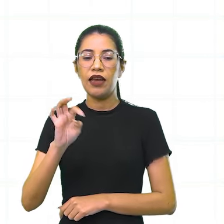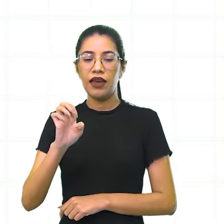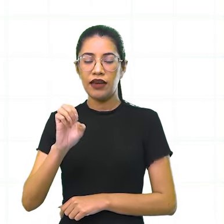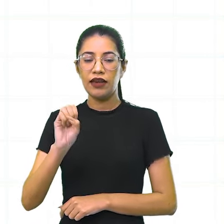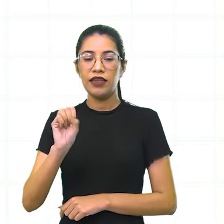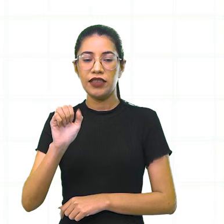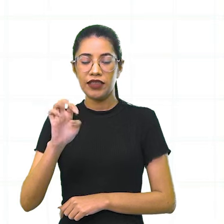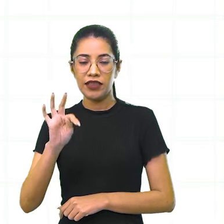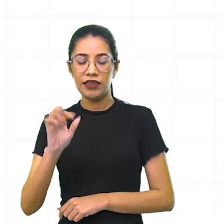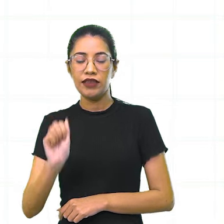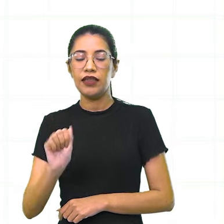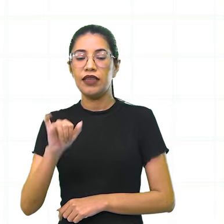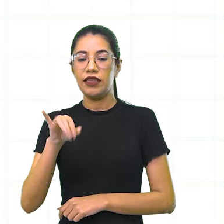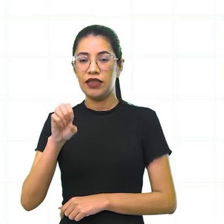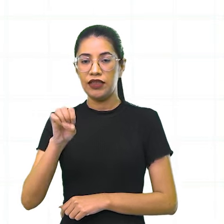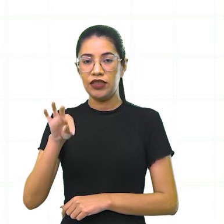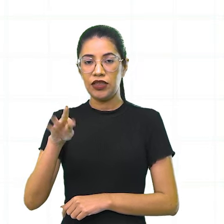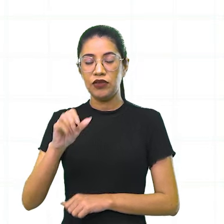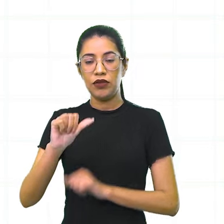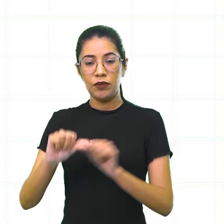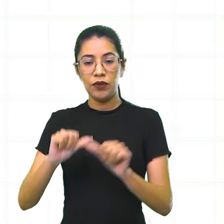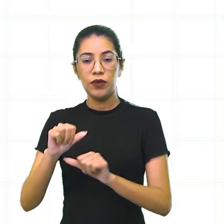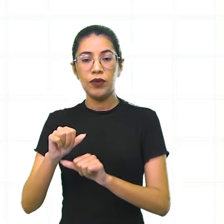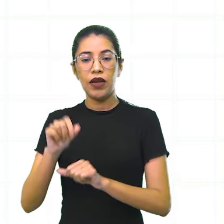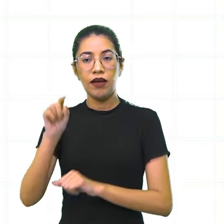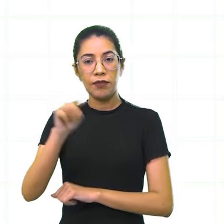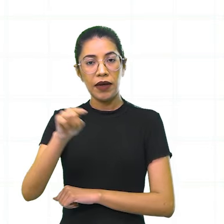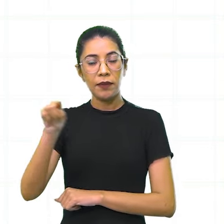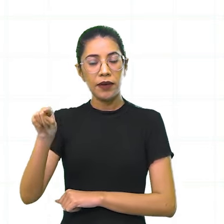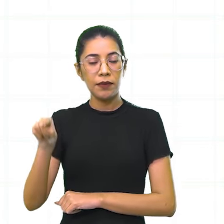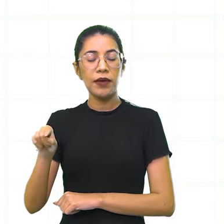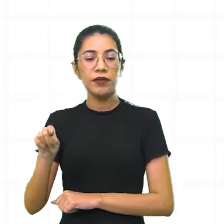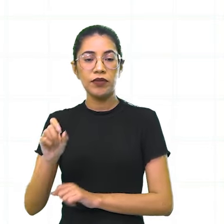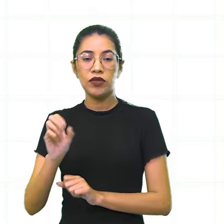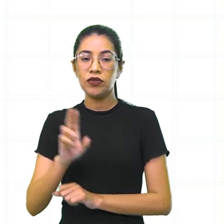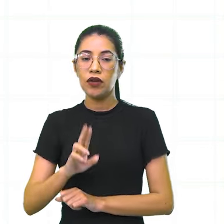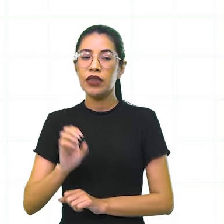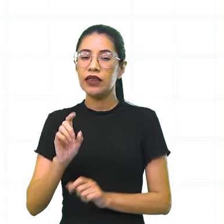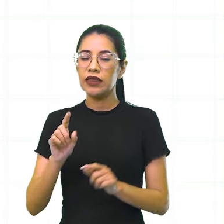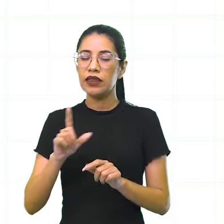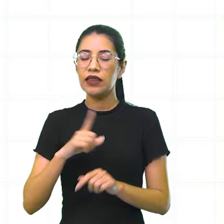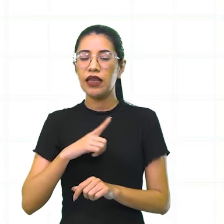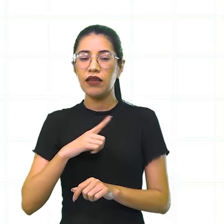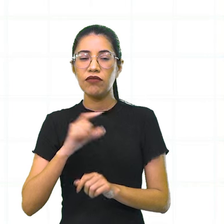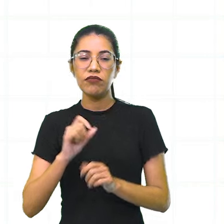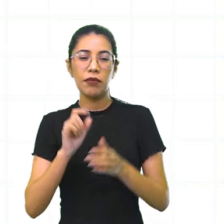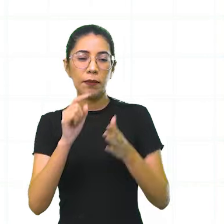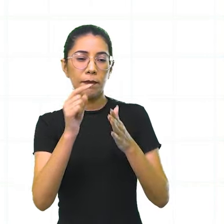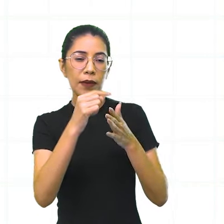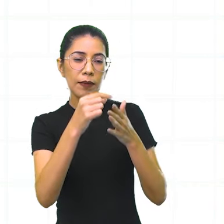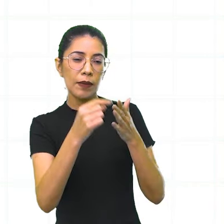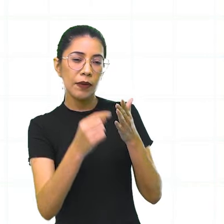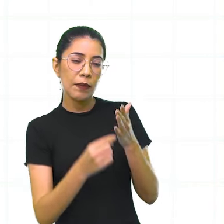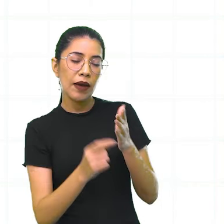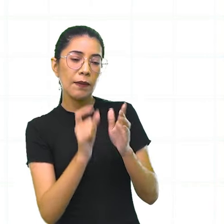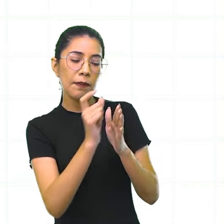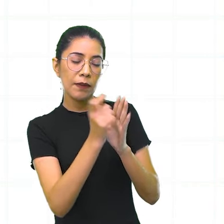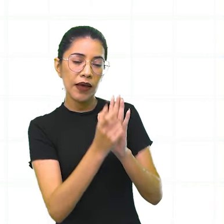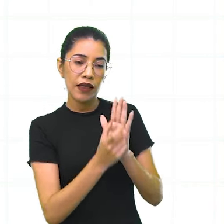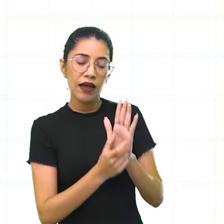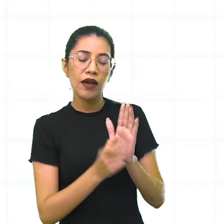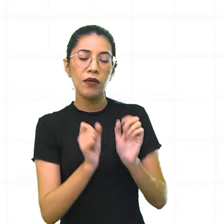que dentro do discurso indireto, eu utilizo, né, aqui, ó, vários termos que